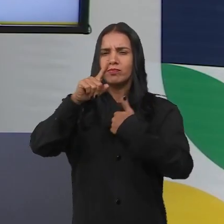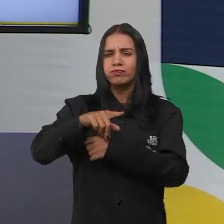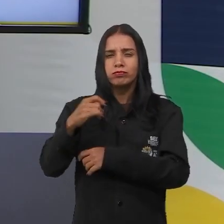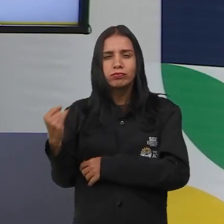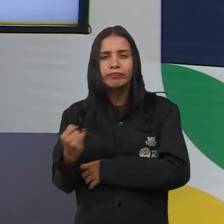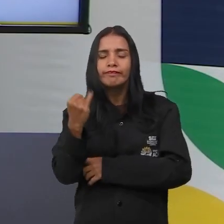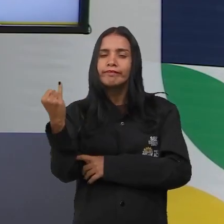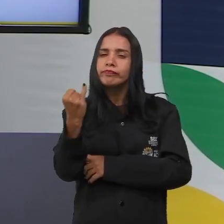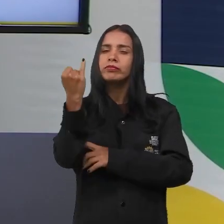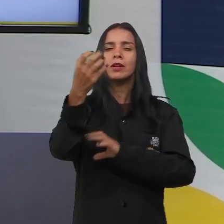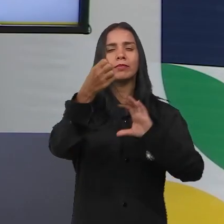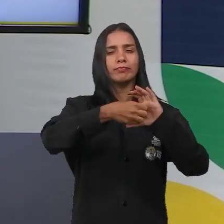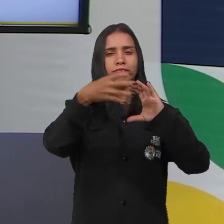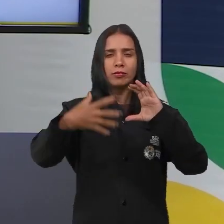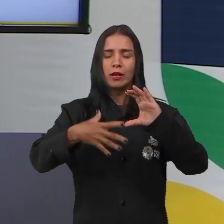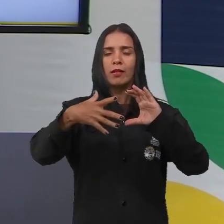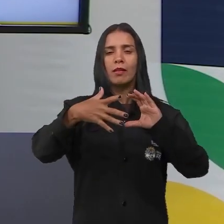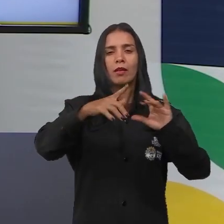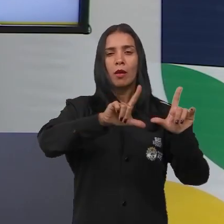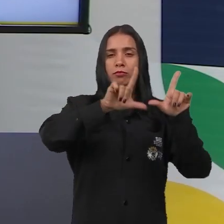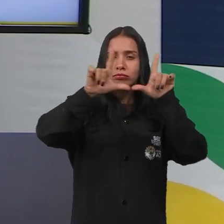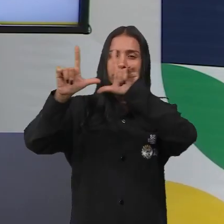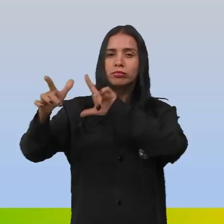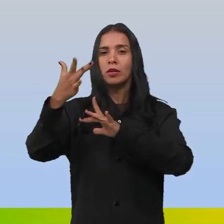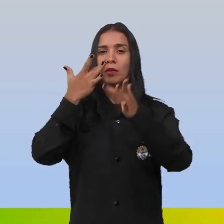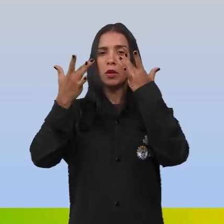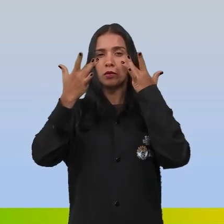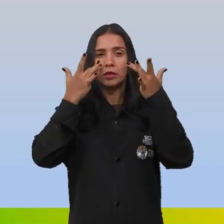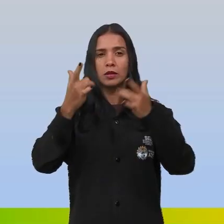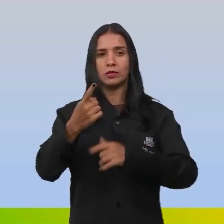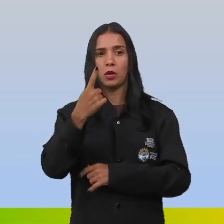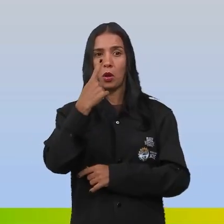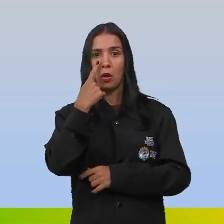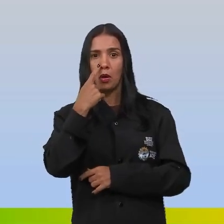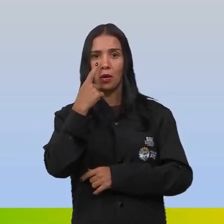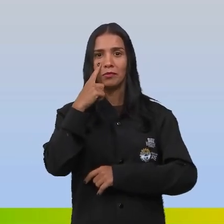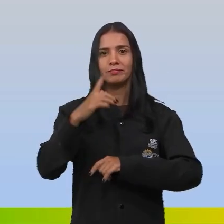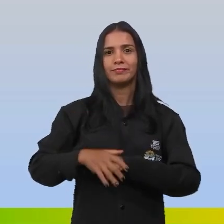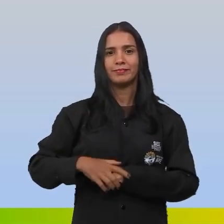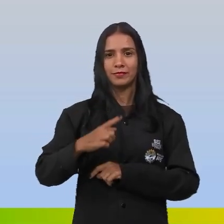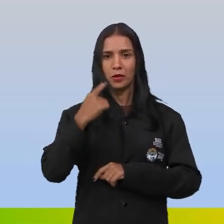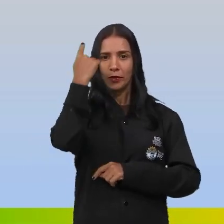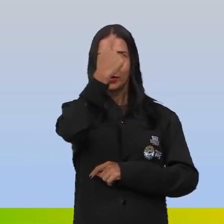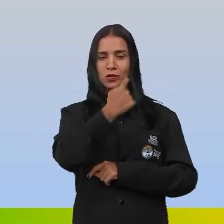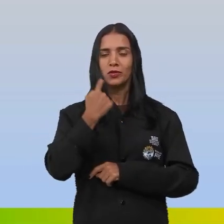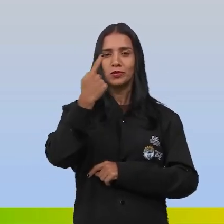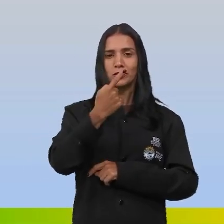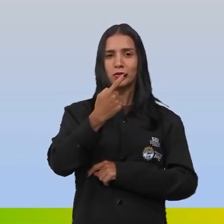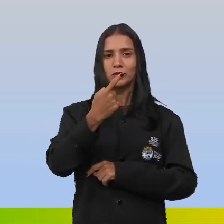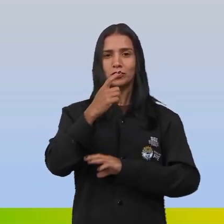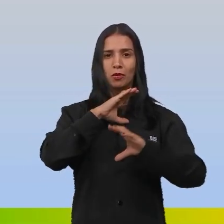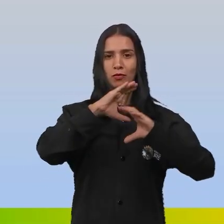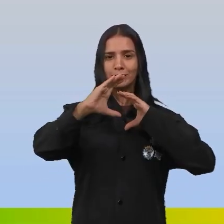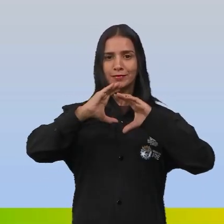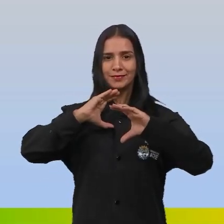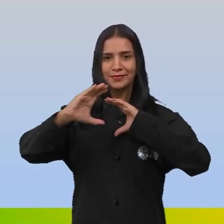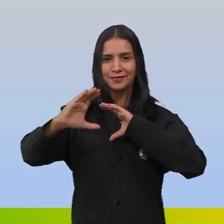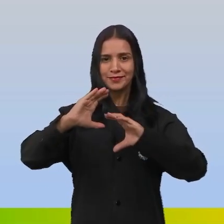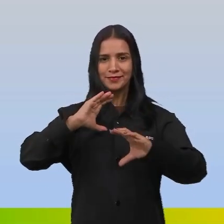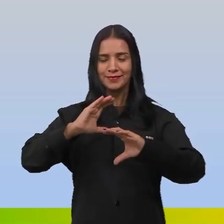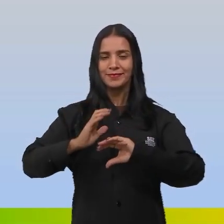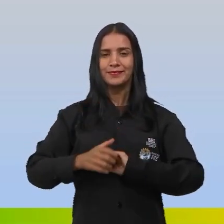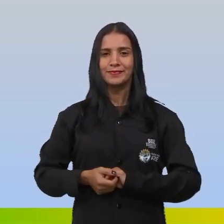essencial nas artes cênicas. E olha o rosto que fala. No teatro, o rosto é uma